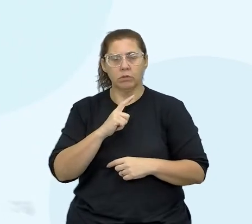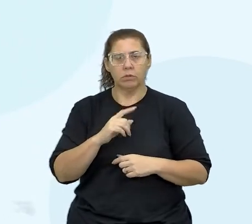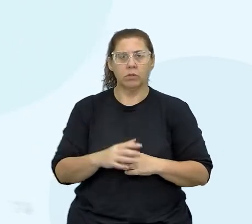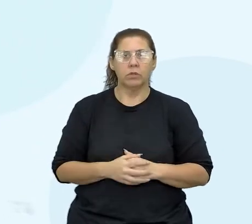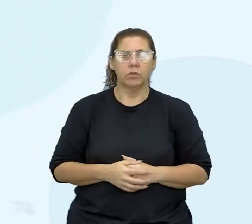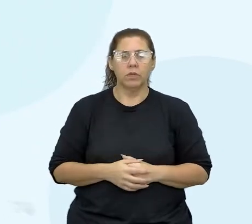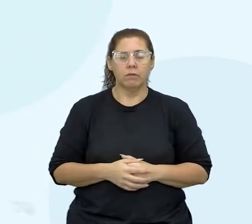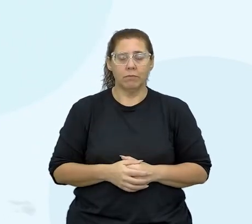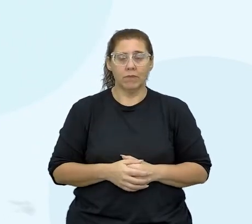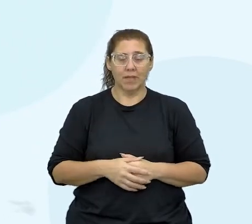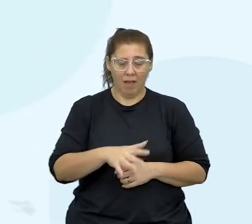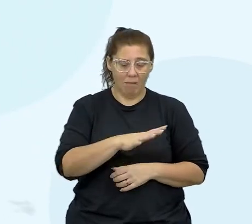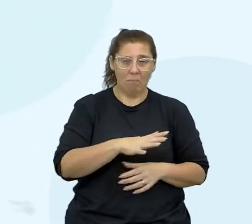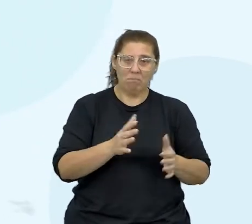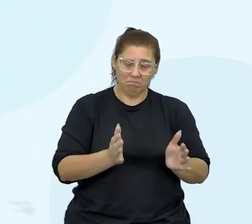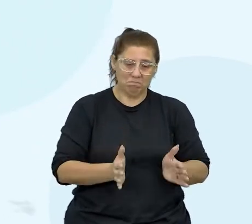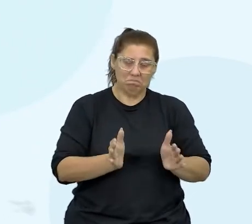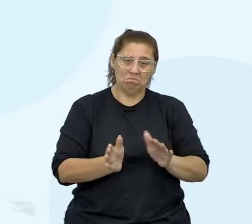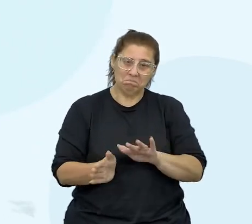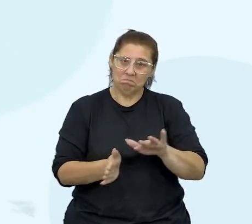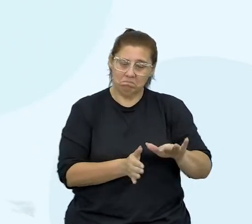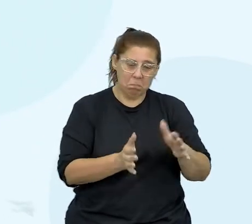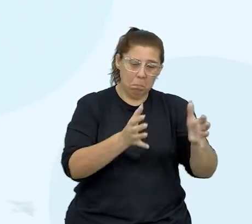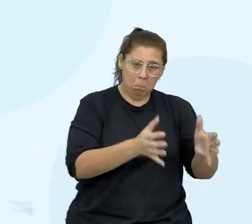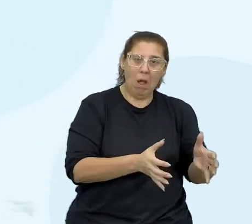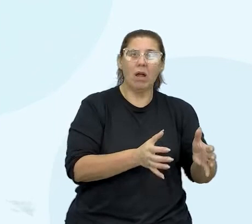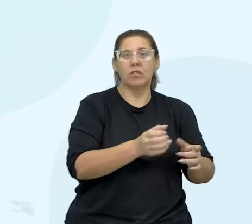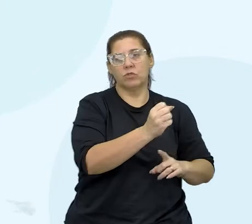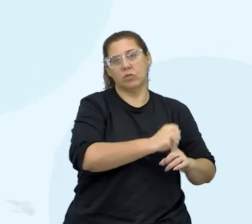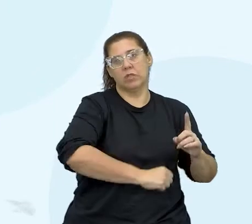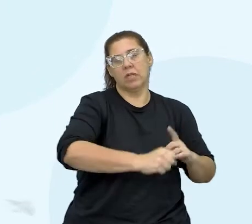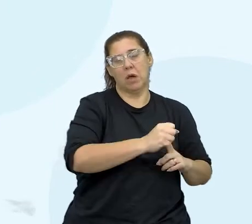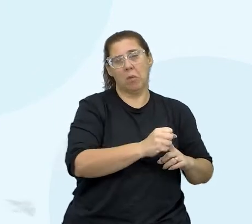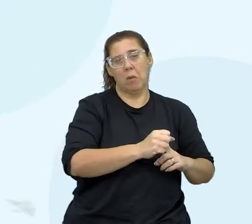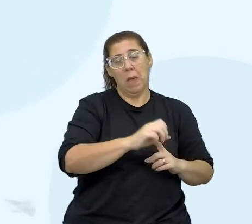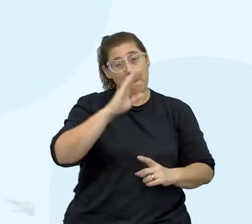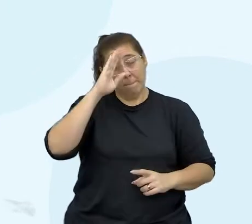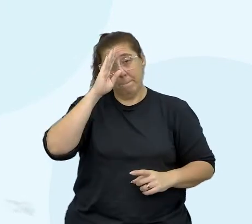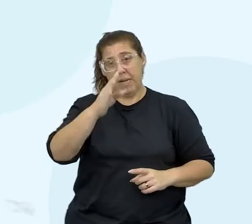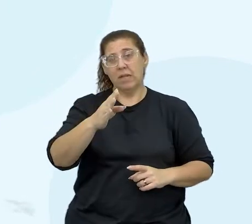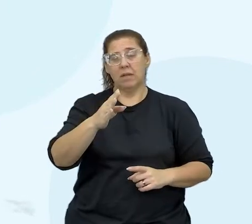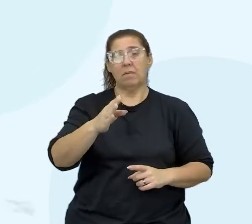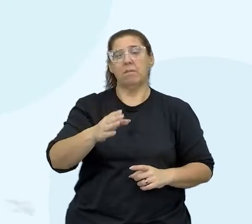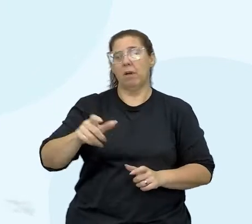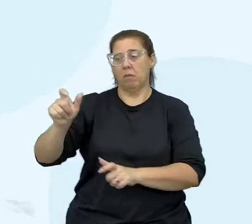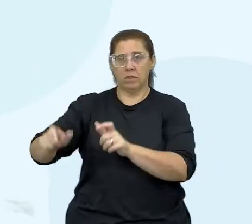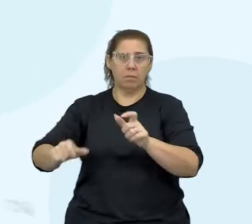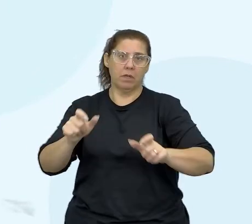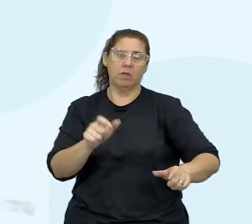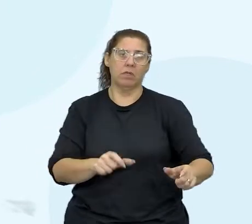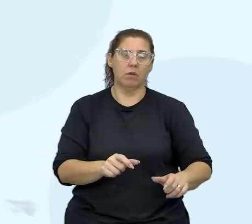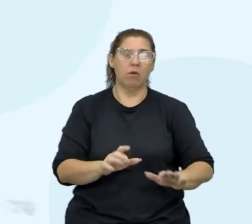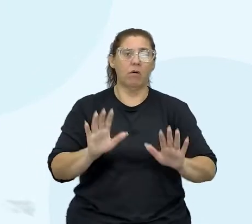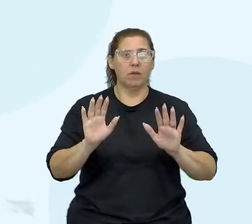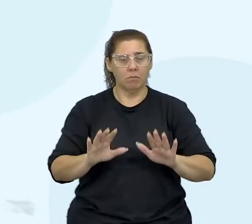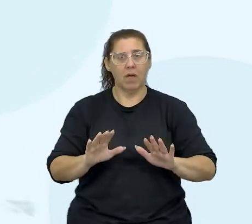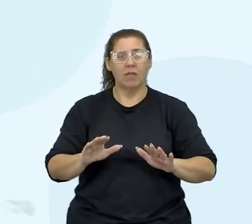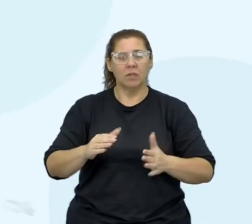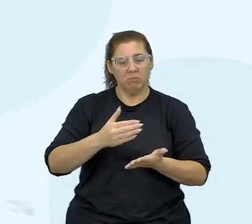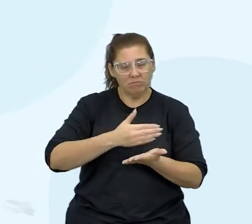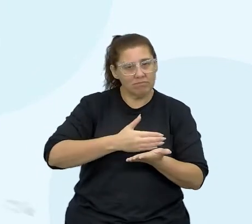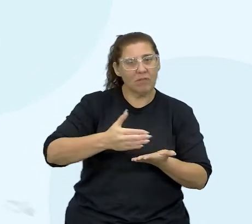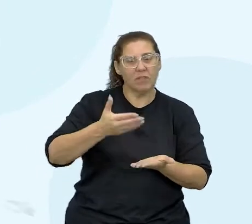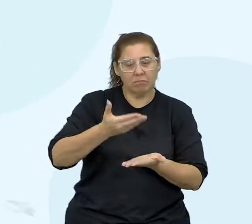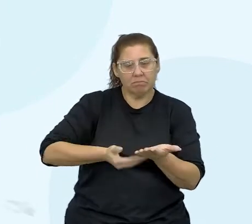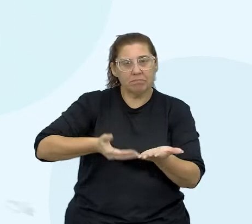parte social, priorizar as pessoas, mas justamente dentro desse processo, isso vai se perdendo. E